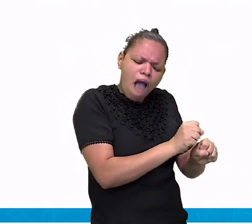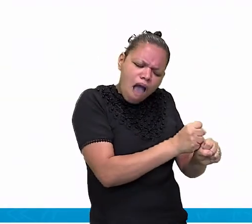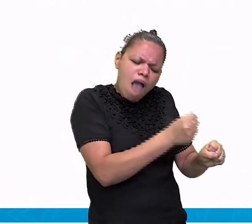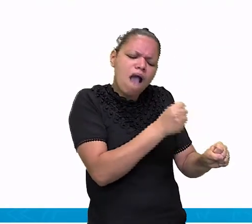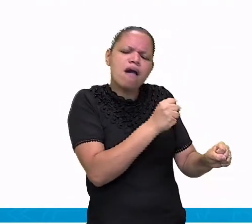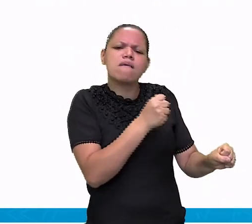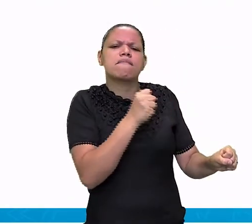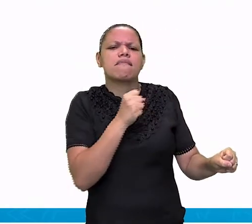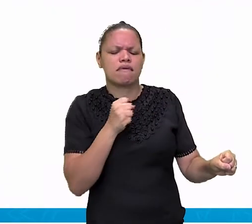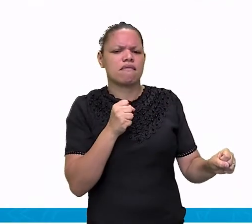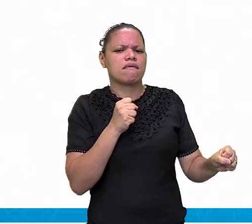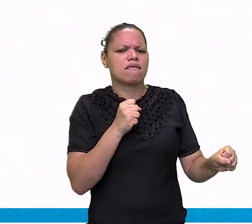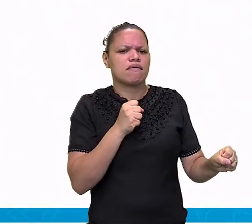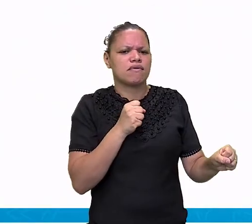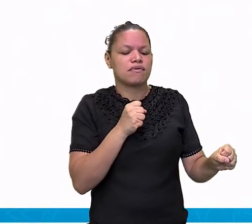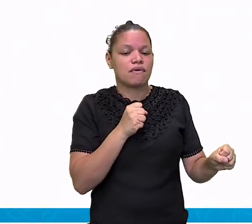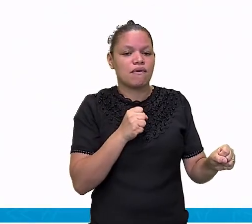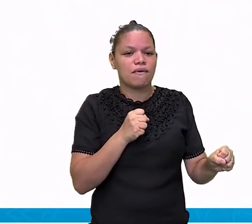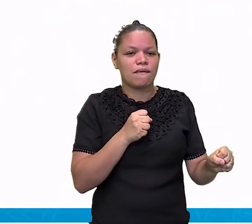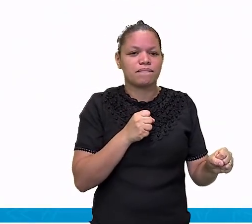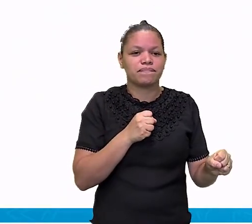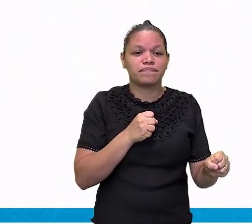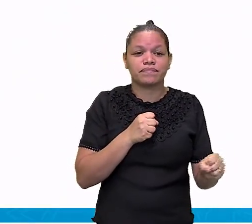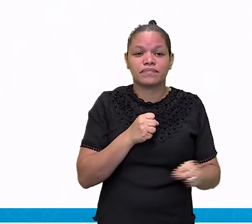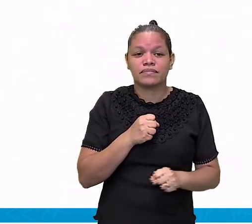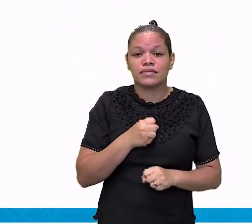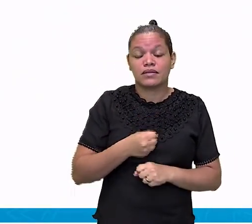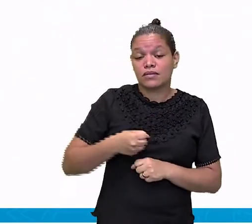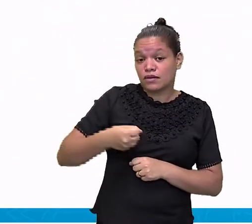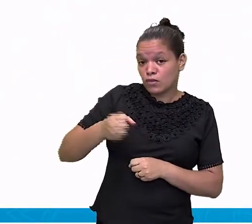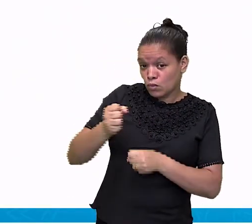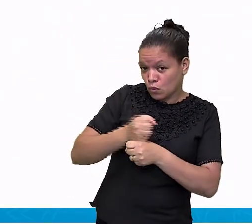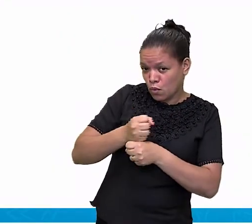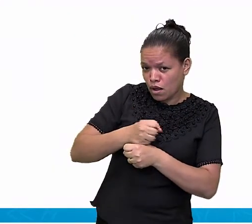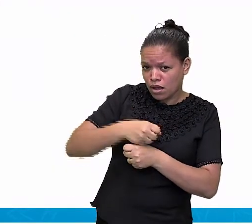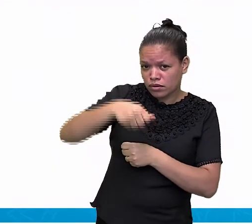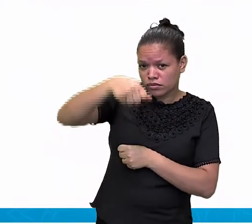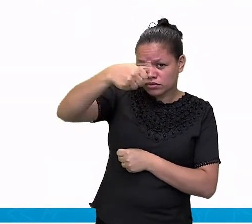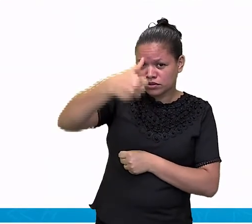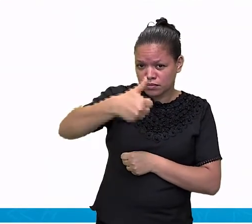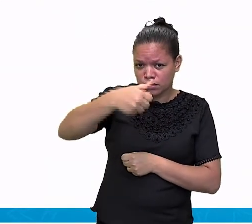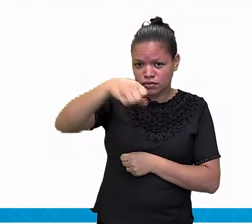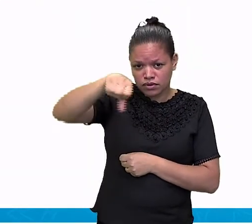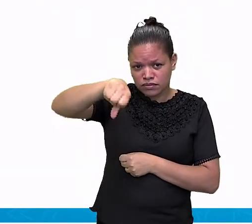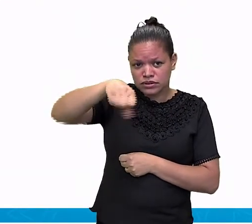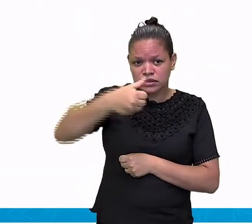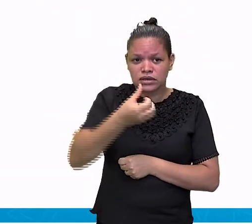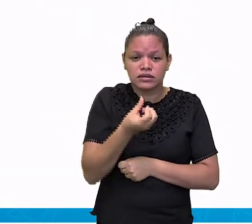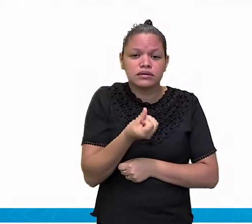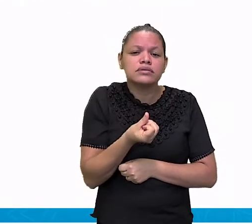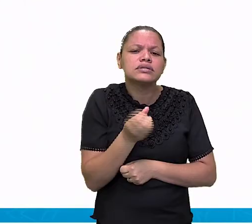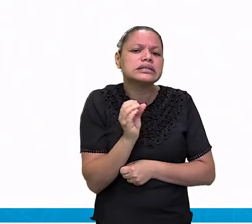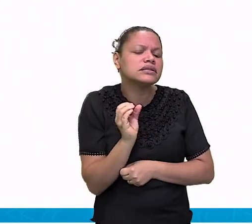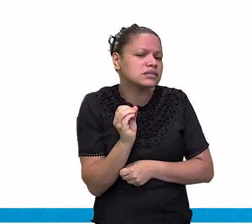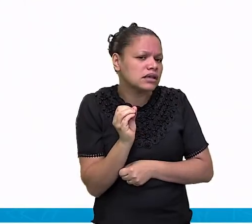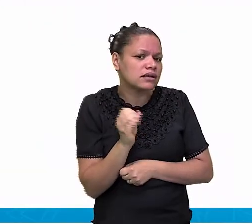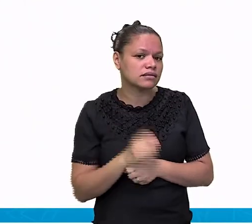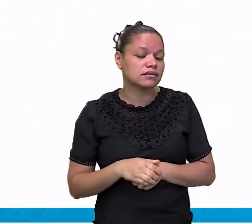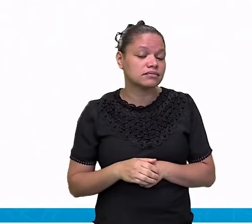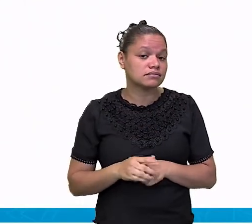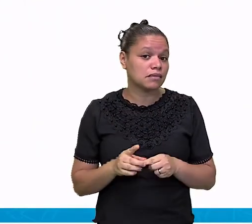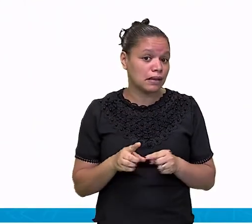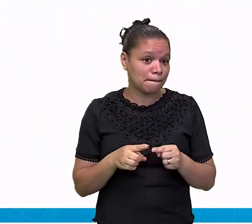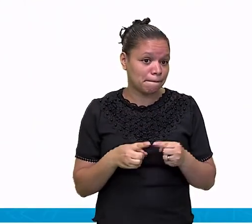nessa época, ainda residiam-se mais pessoas nas áreas rurais. Na década de 70 já